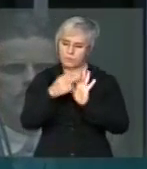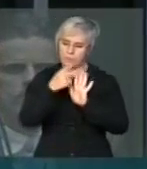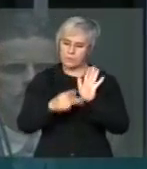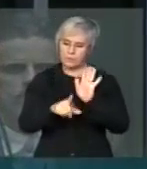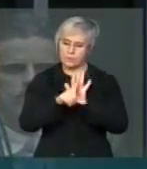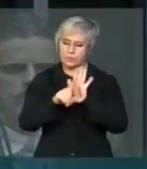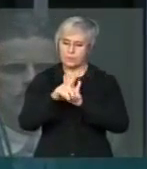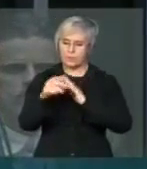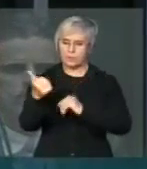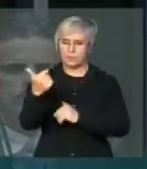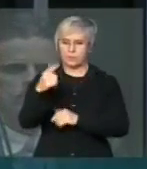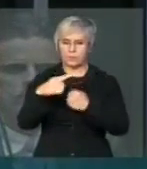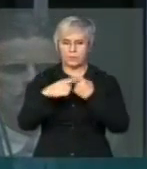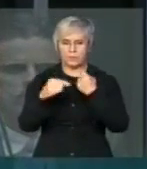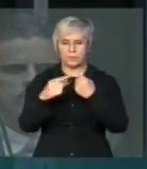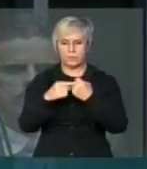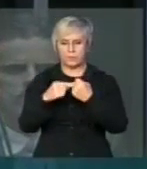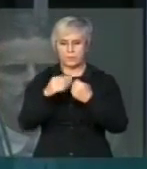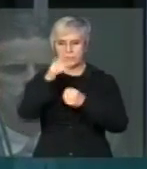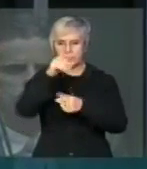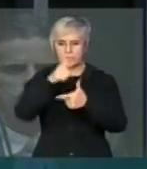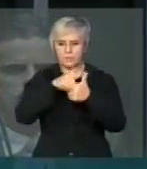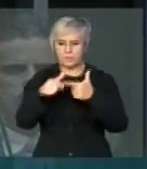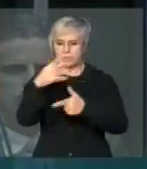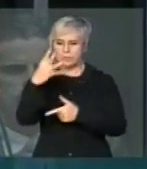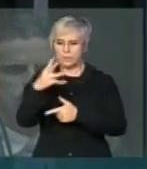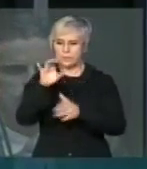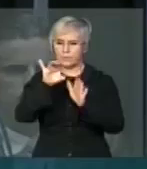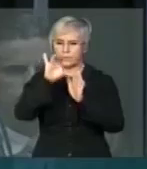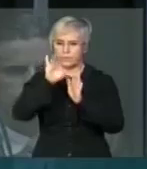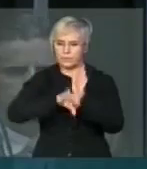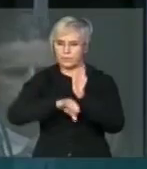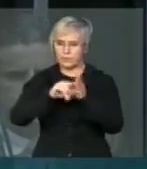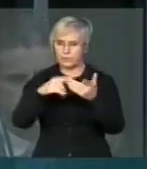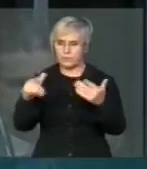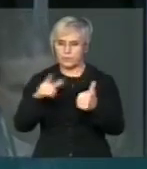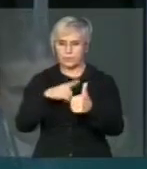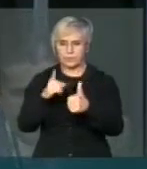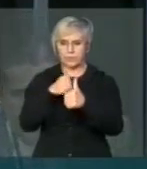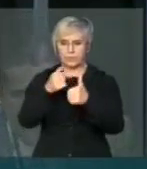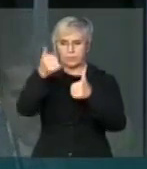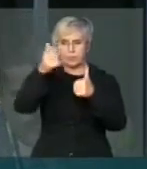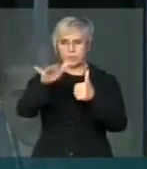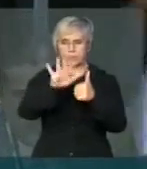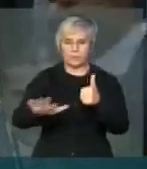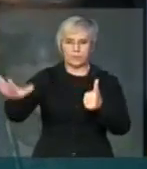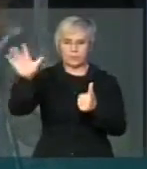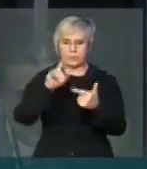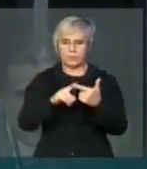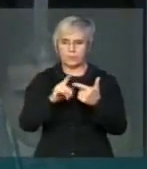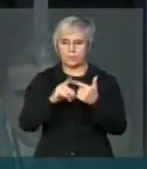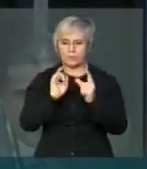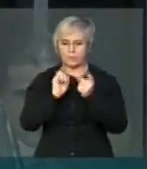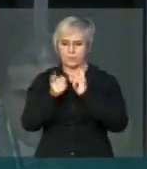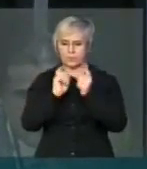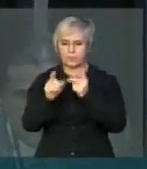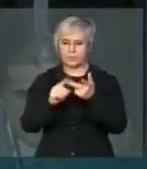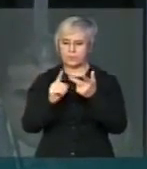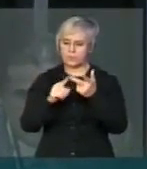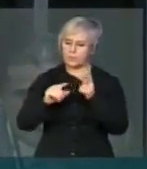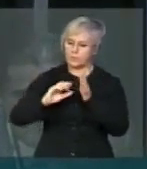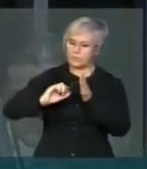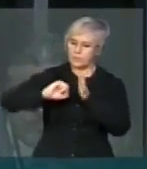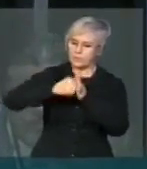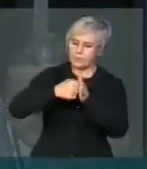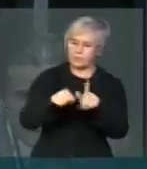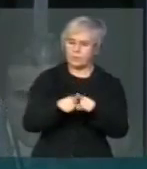12 artigos distribuídos em 4 diferentes capítulos. Primeiro, disposições gerais, do procedimento da administração, do bloqueio,